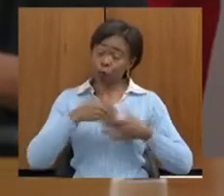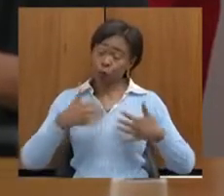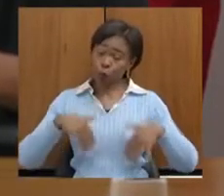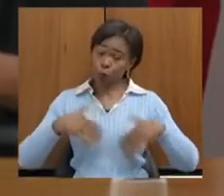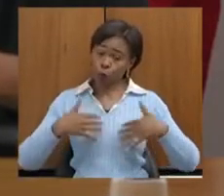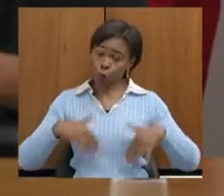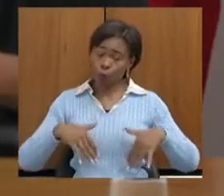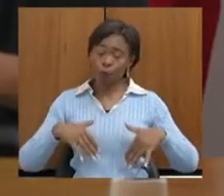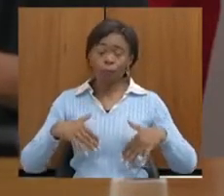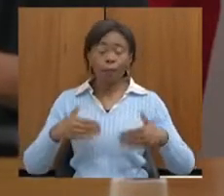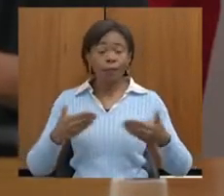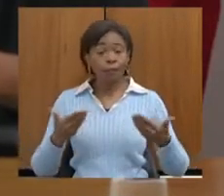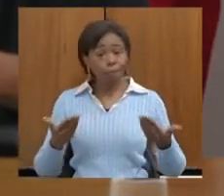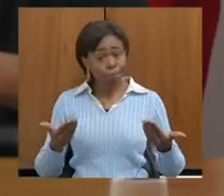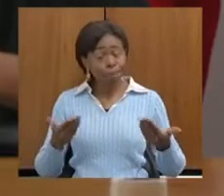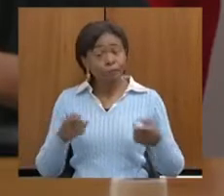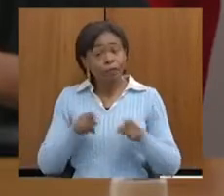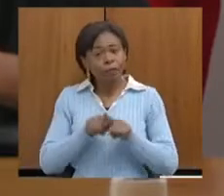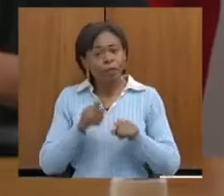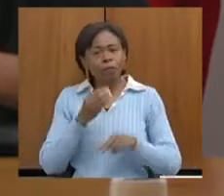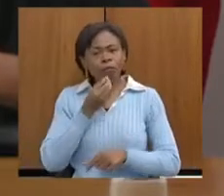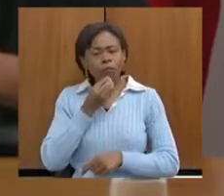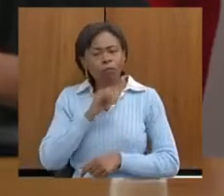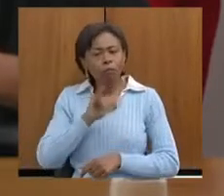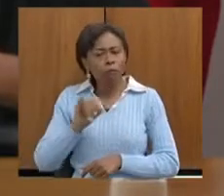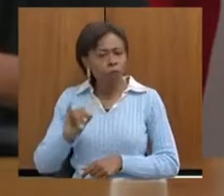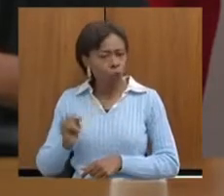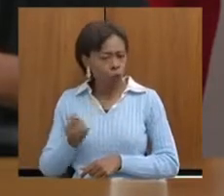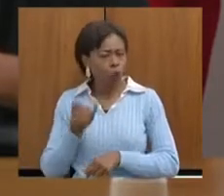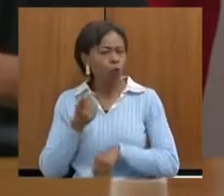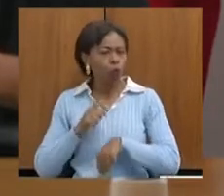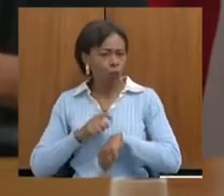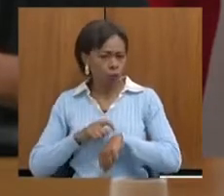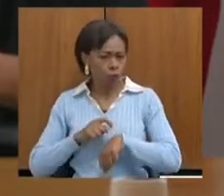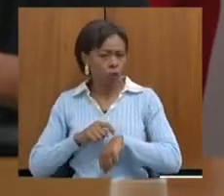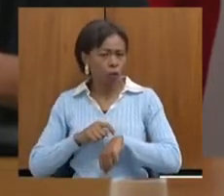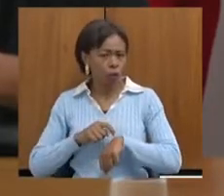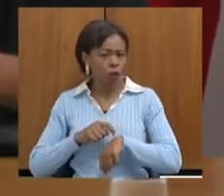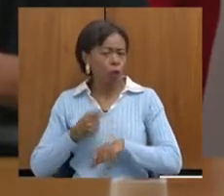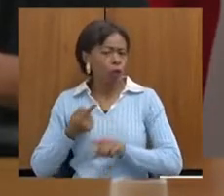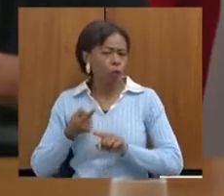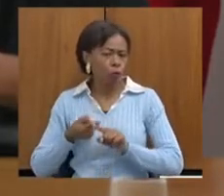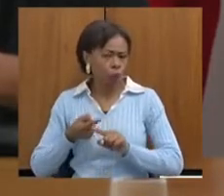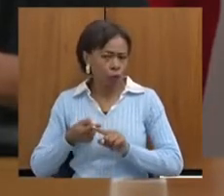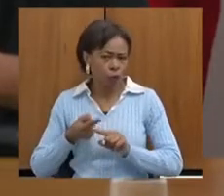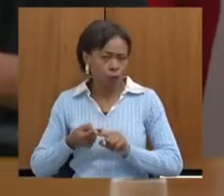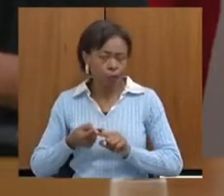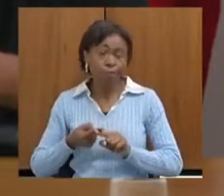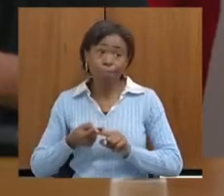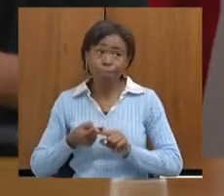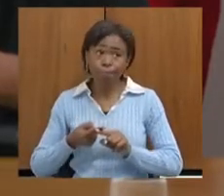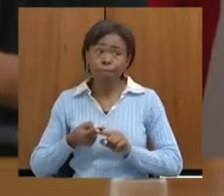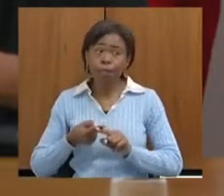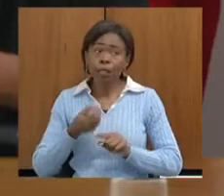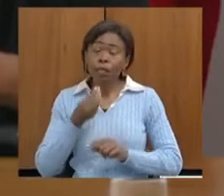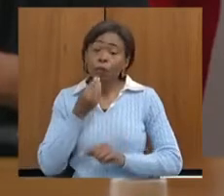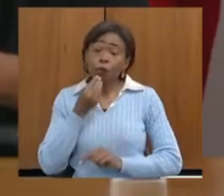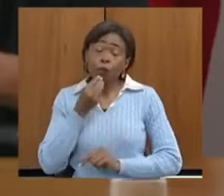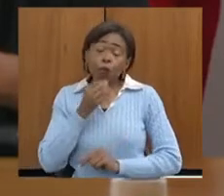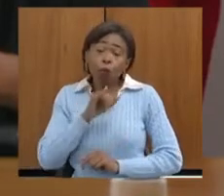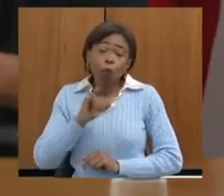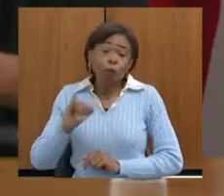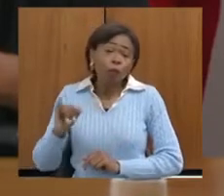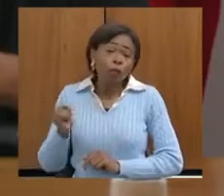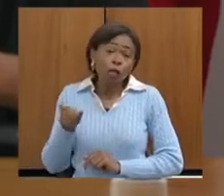que é muito oportuno e digo porque nós não podemos ver se eu acho que o pressuposto e por isso a oportunidade